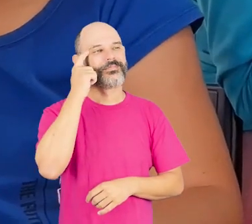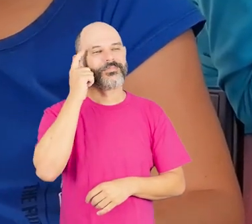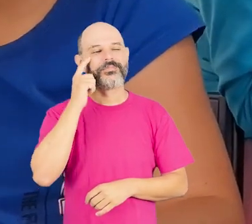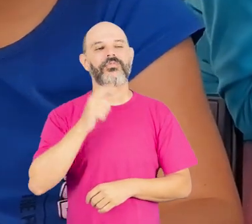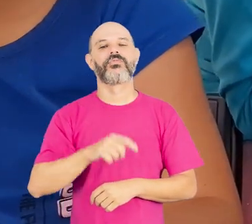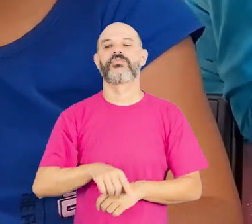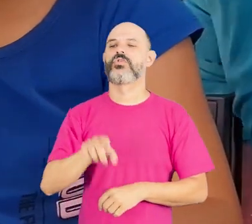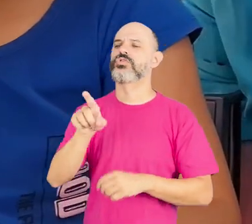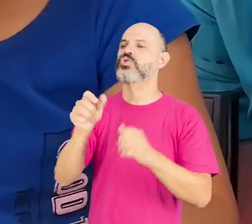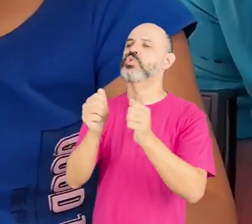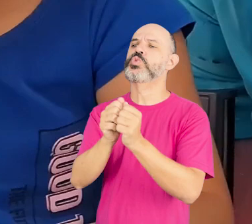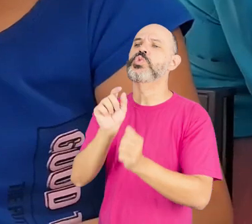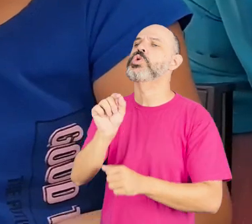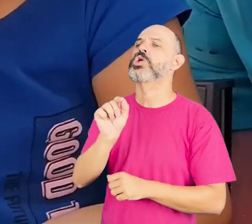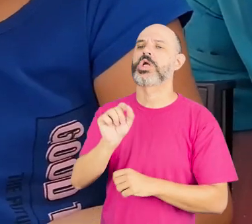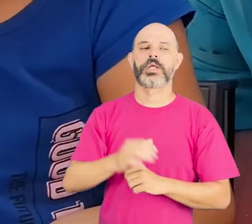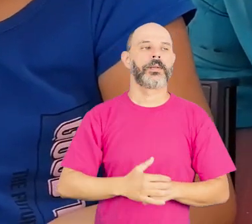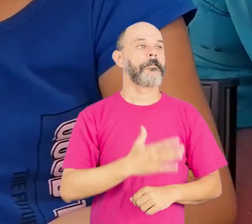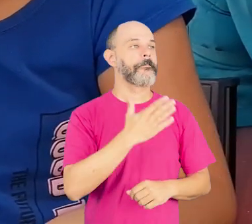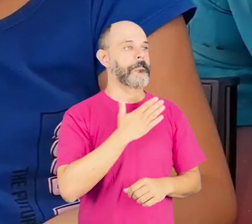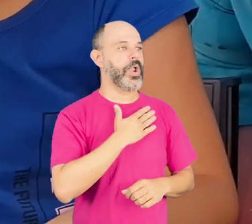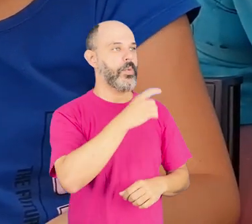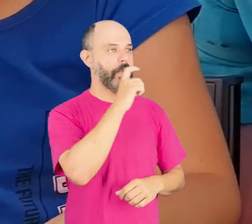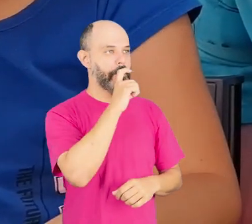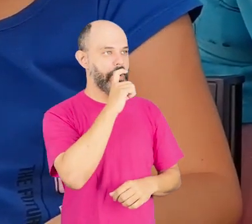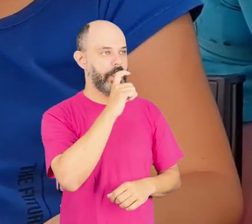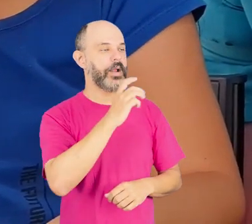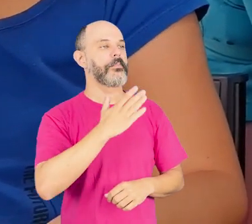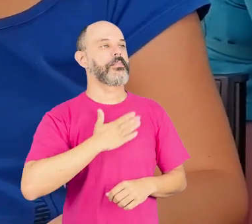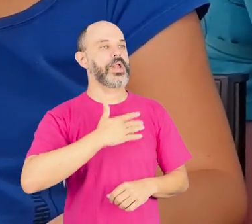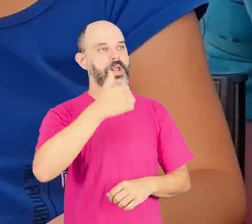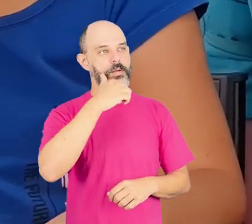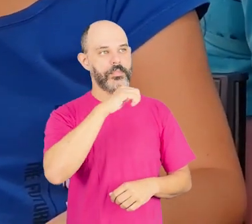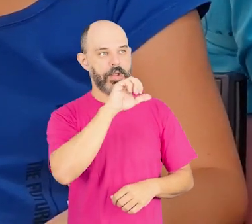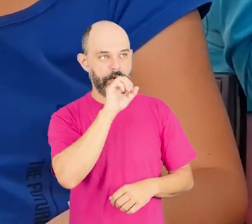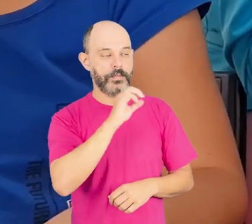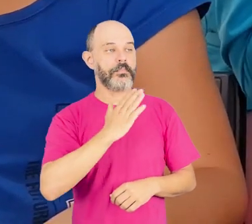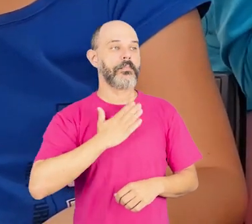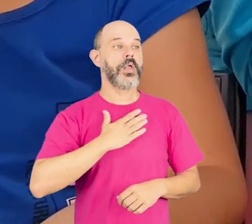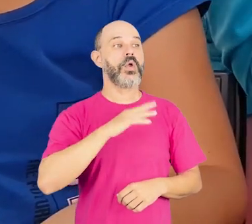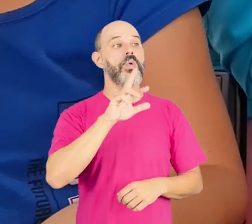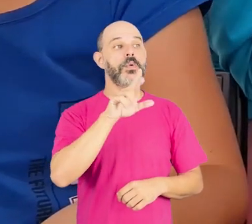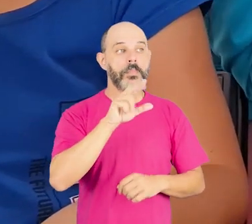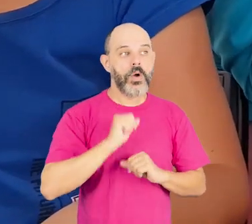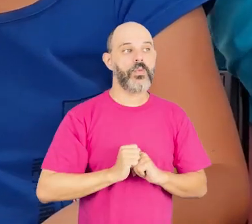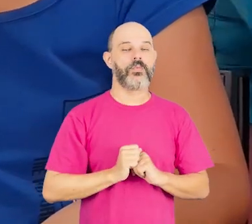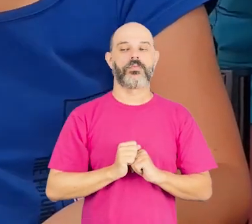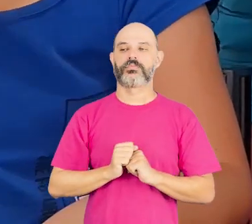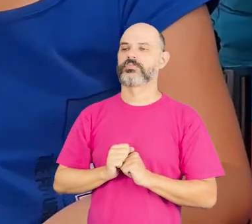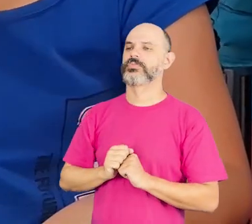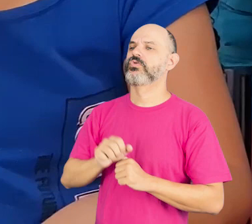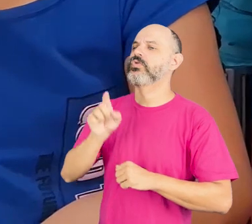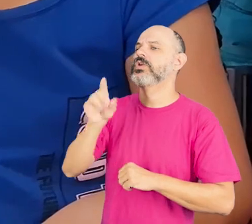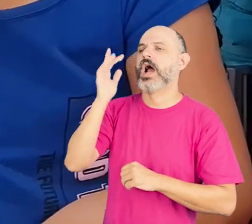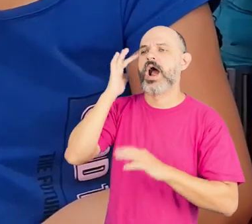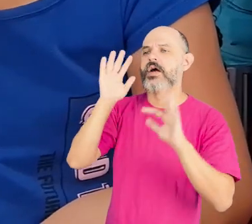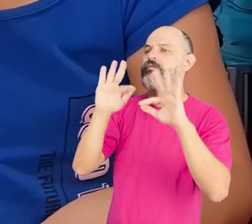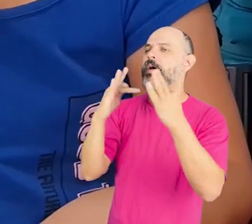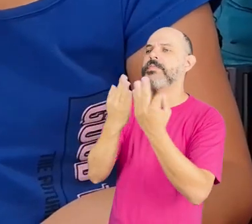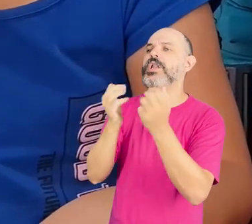de Amor com quem? Meu pai, com a minha mãe e com meu irmão. Ai, o que você acha de ter a família toda com